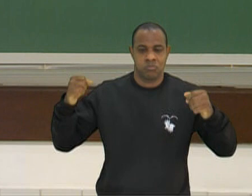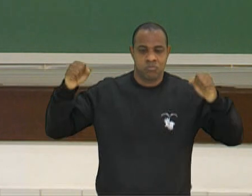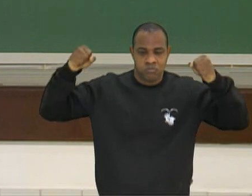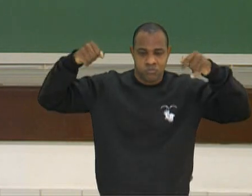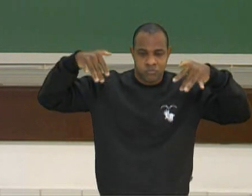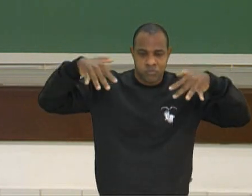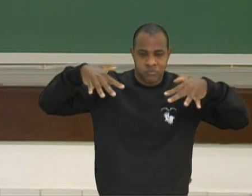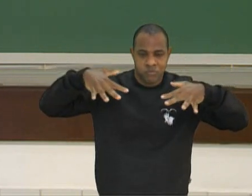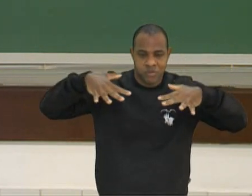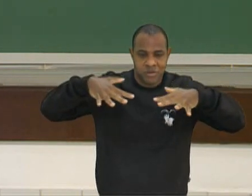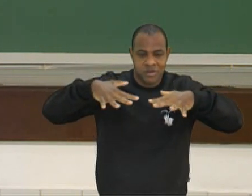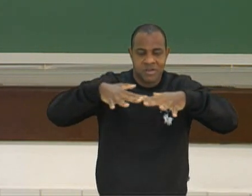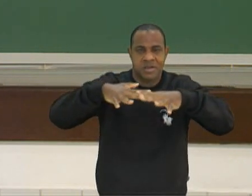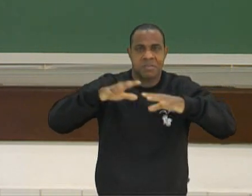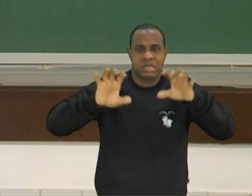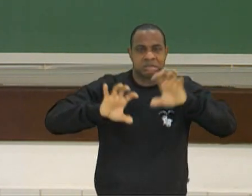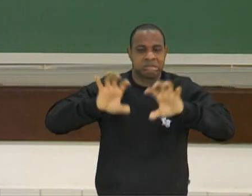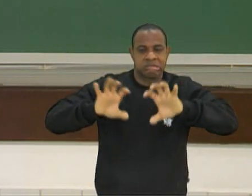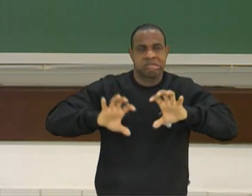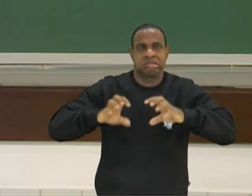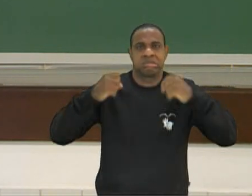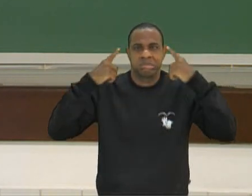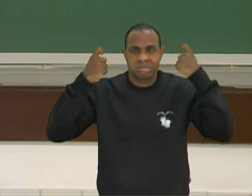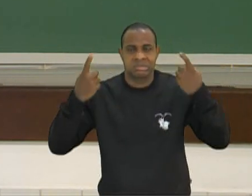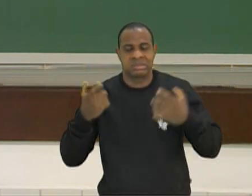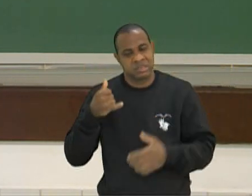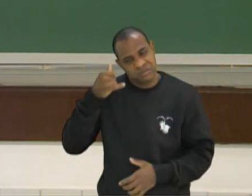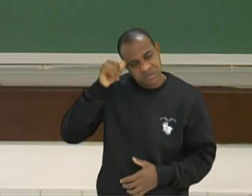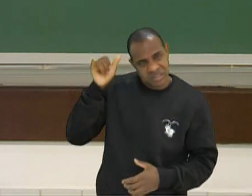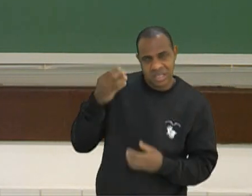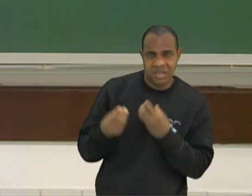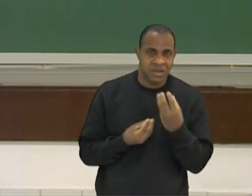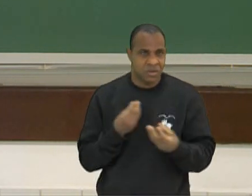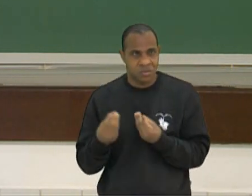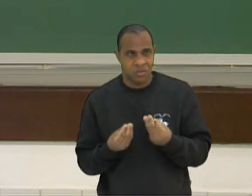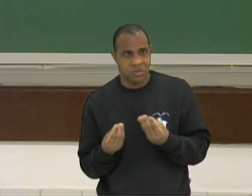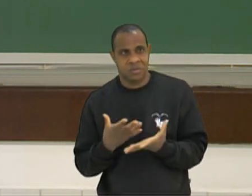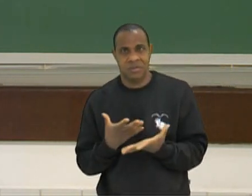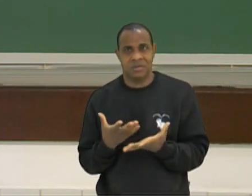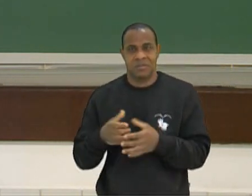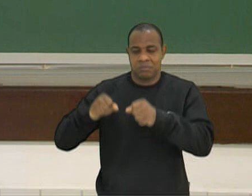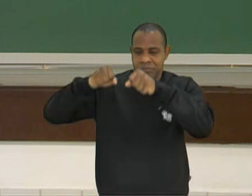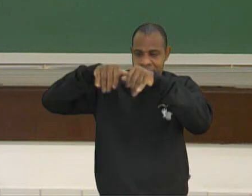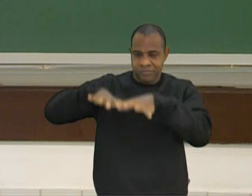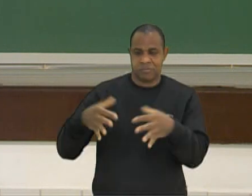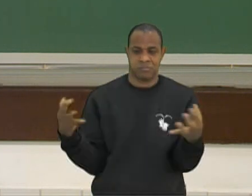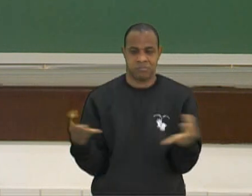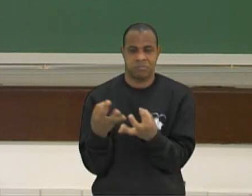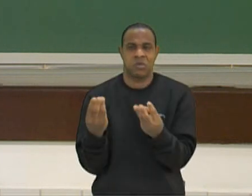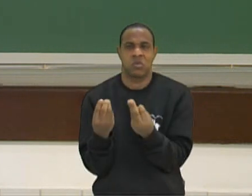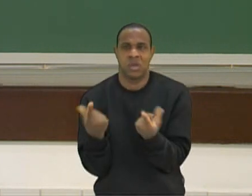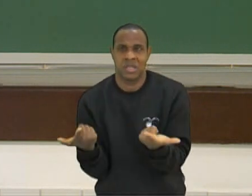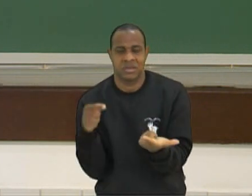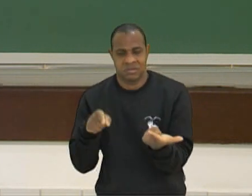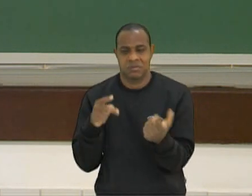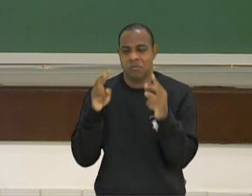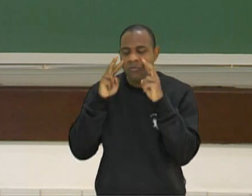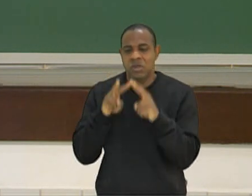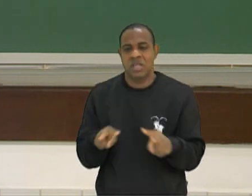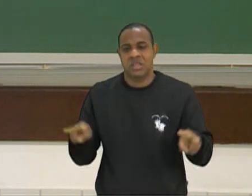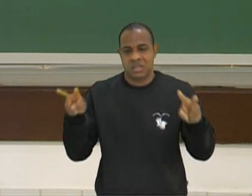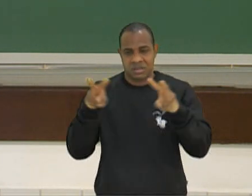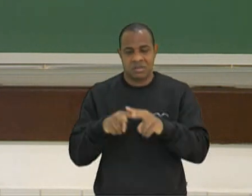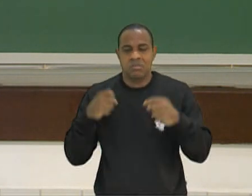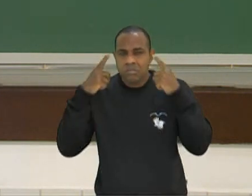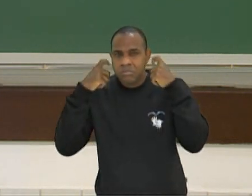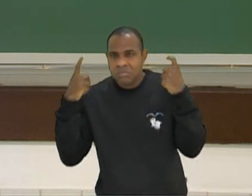para evitar ruídos ao longo do caminho, para que você consiga pegar o sinal que seja máximo em qualidade, tanto visual quanto de áudio.